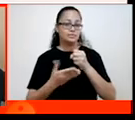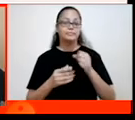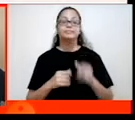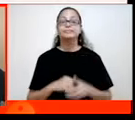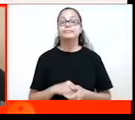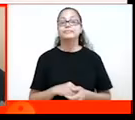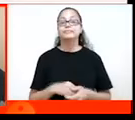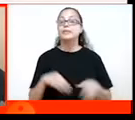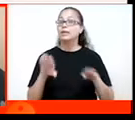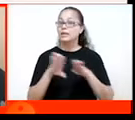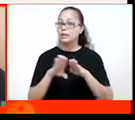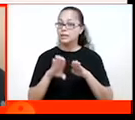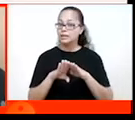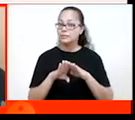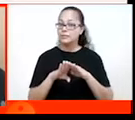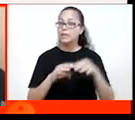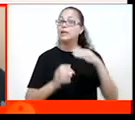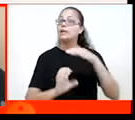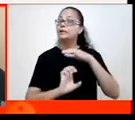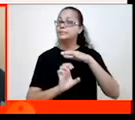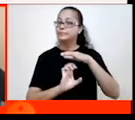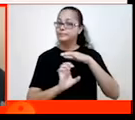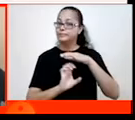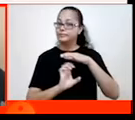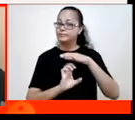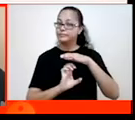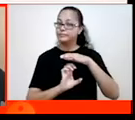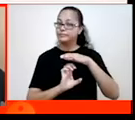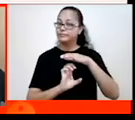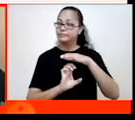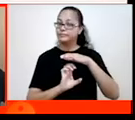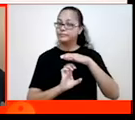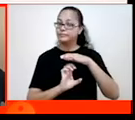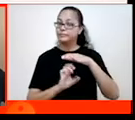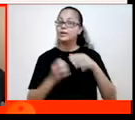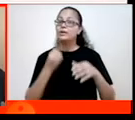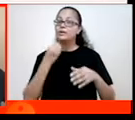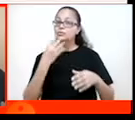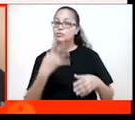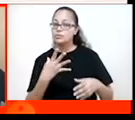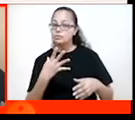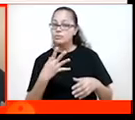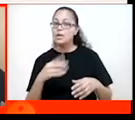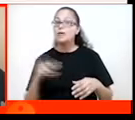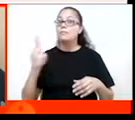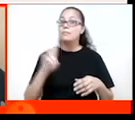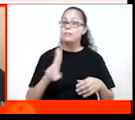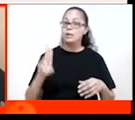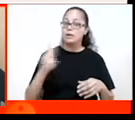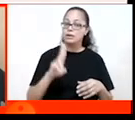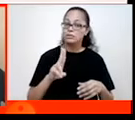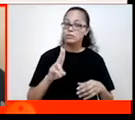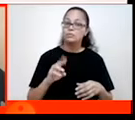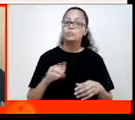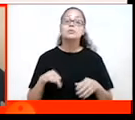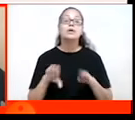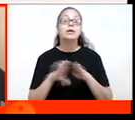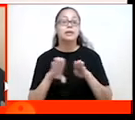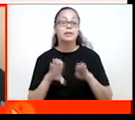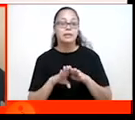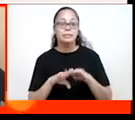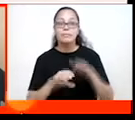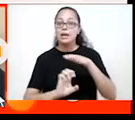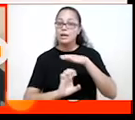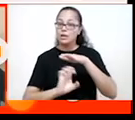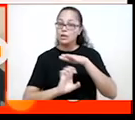produção. Falamos das indústrias de bens intermediários e das indústrias de bens de consumo, né, ou indústria leve,